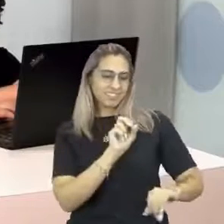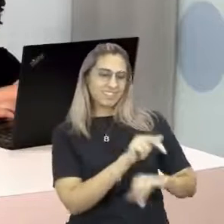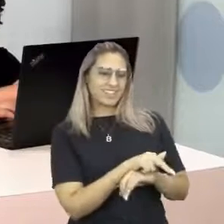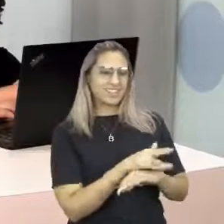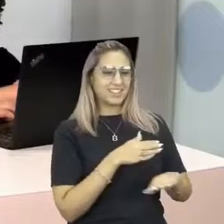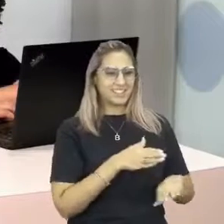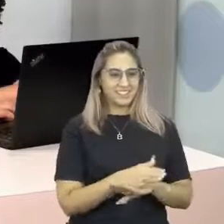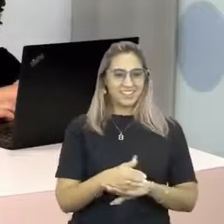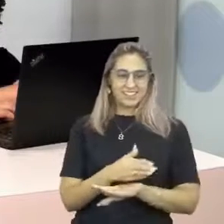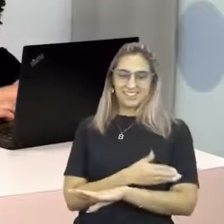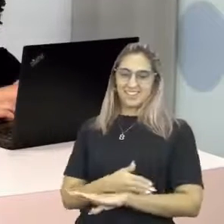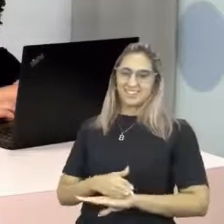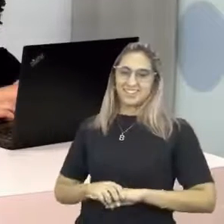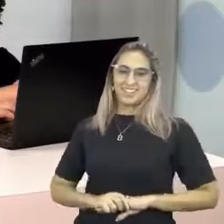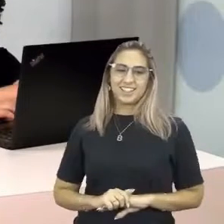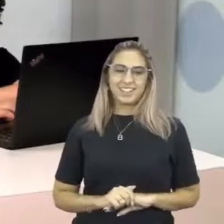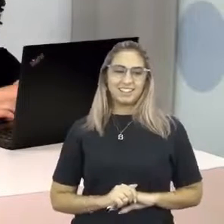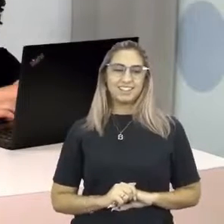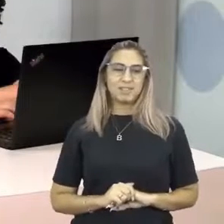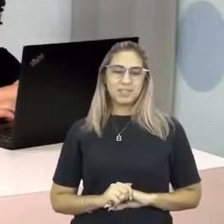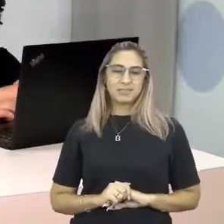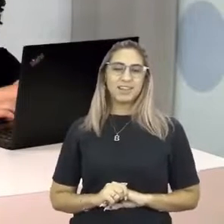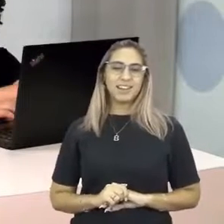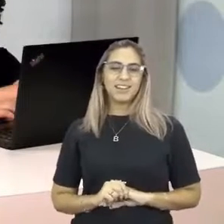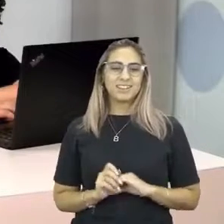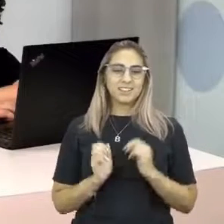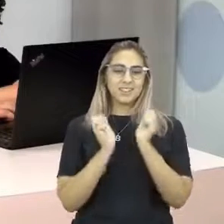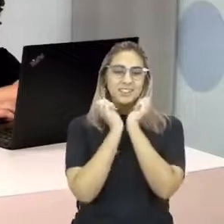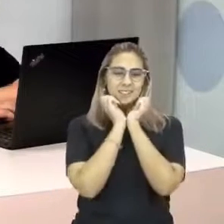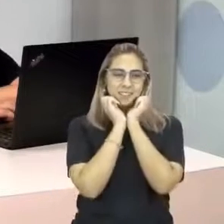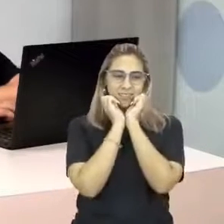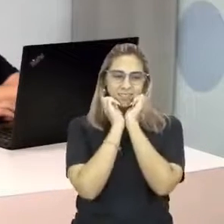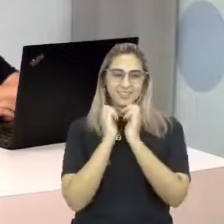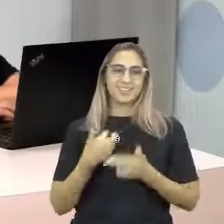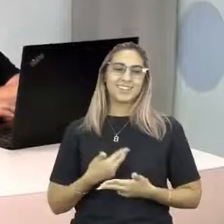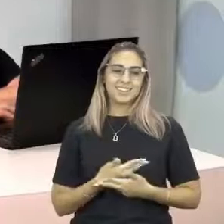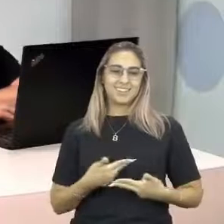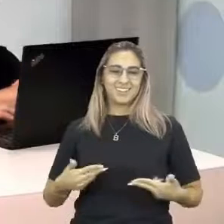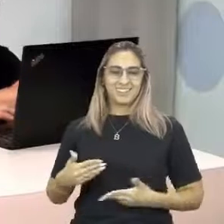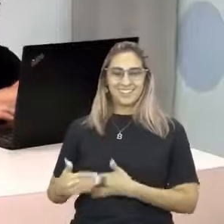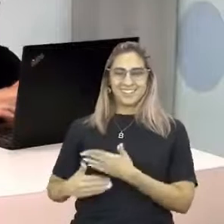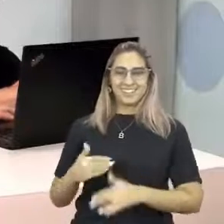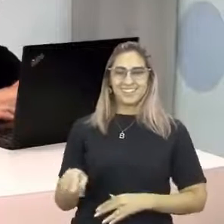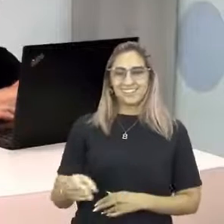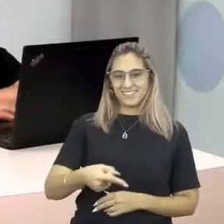inserir a documentação comprobatória e também vai inserir a